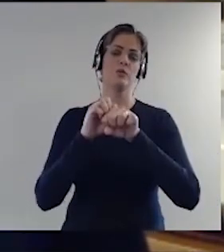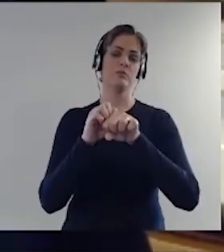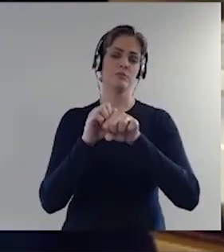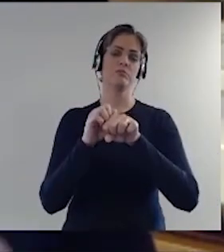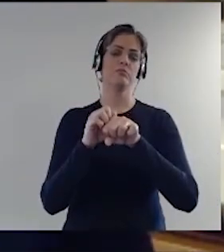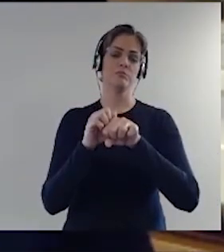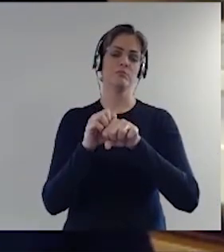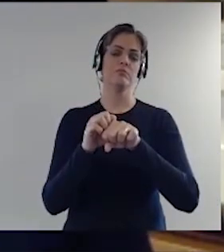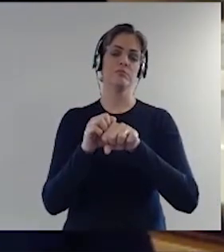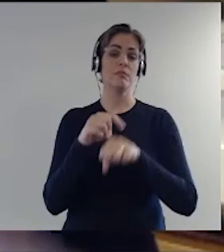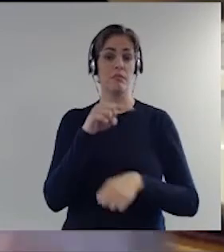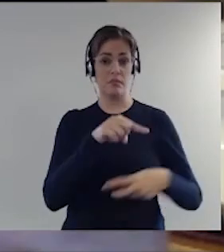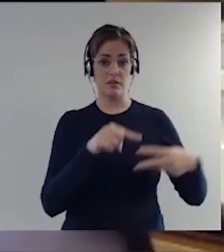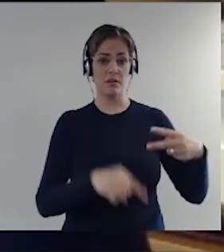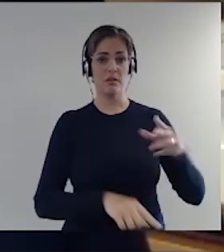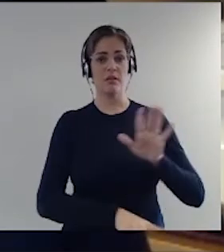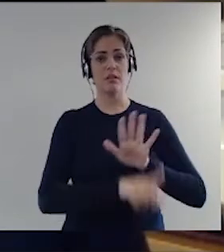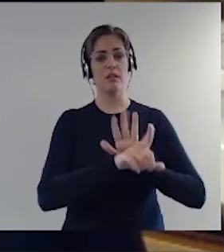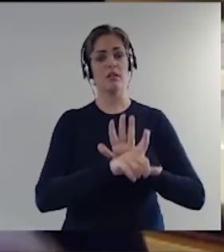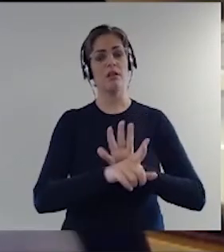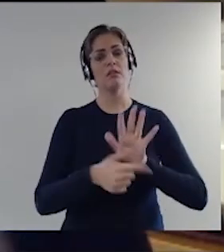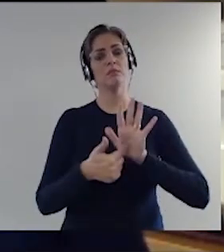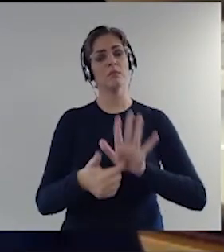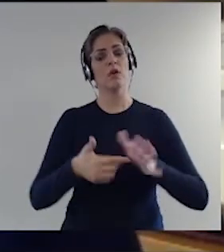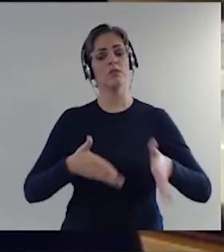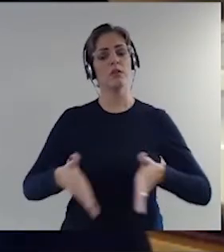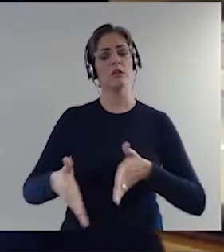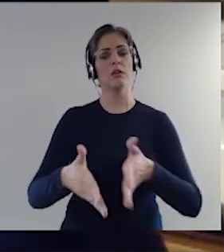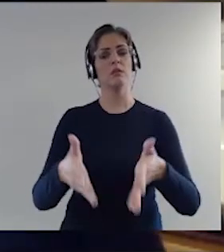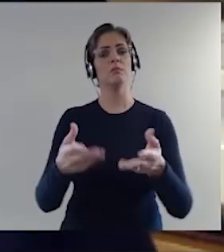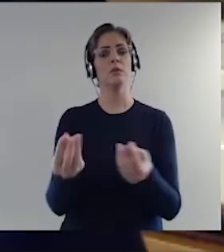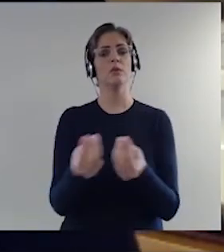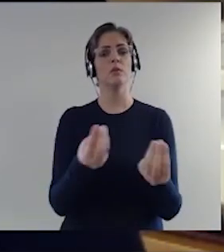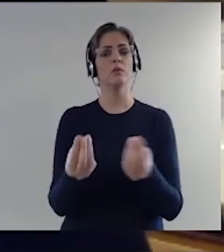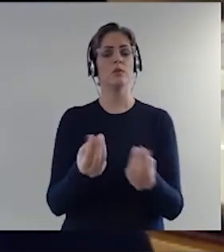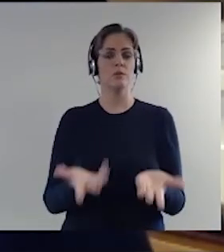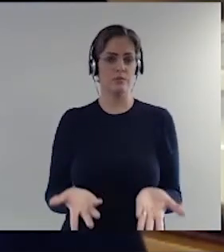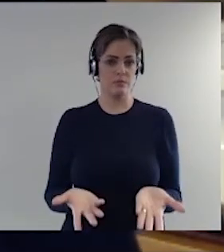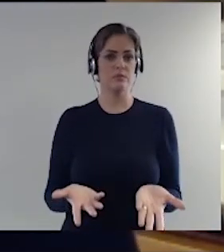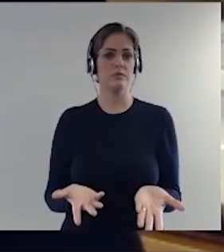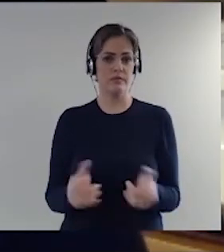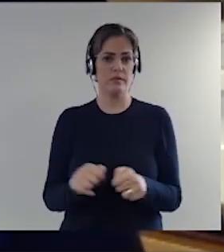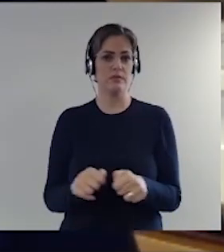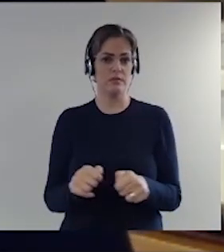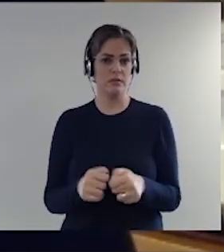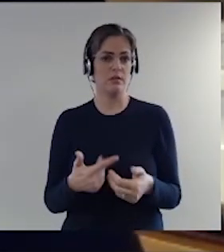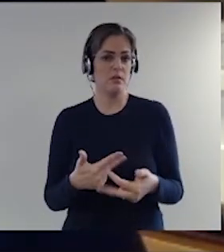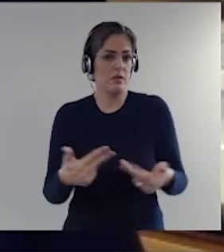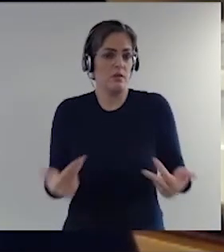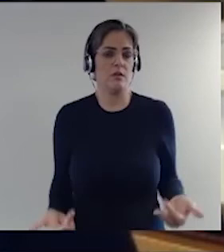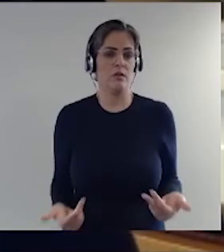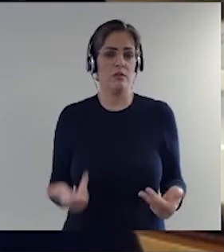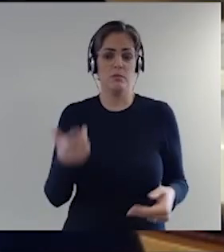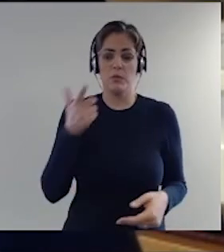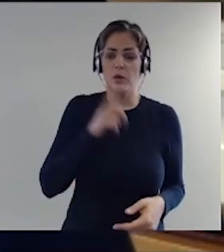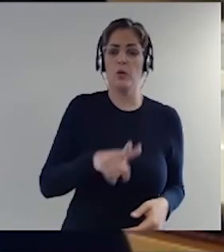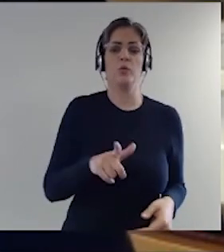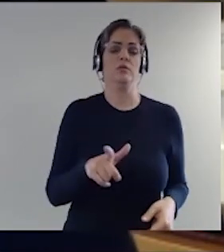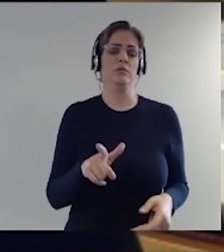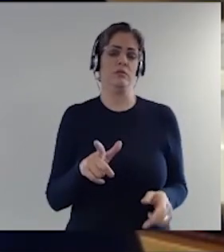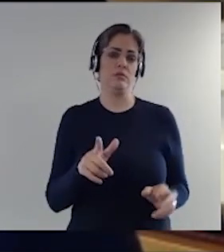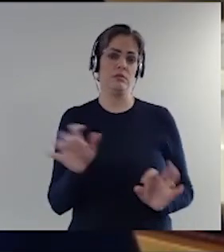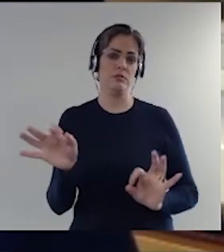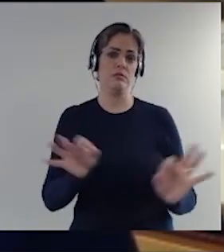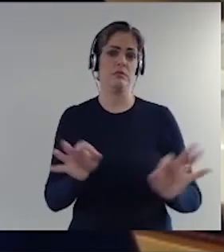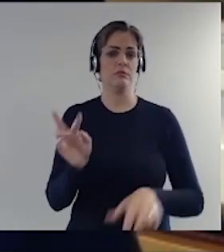cada uma dessas leis os caminhos, a senda demonstrada para que se possa perseguir um caminho que precisa